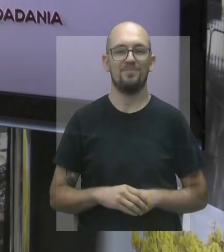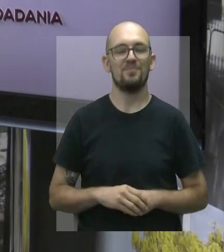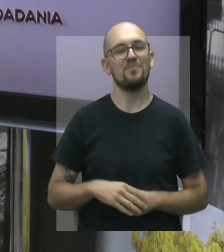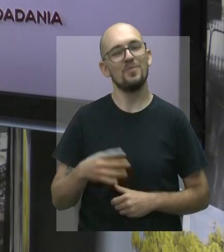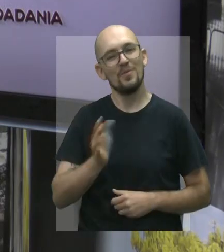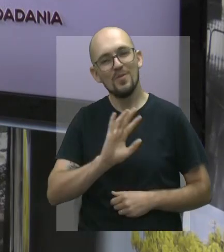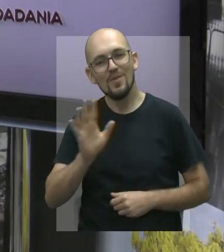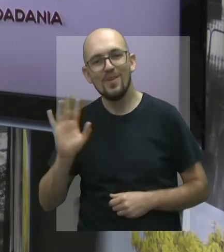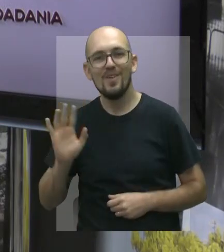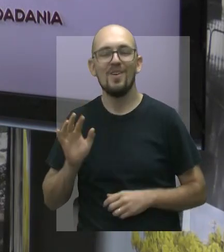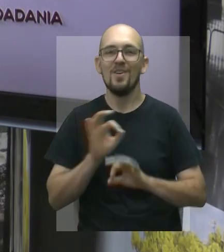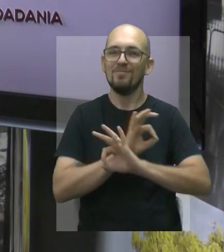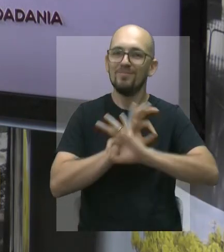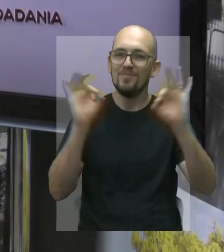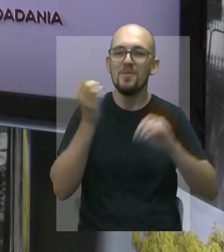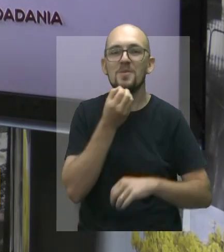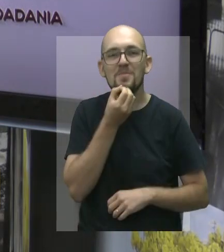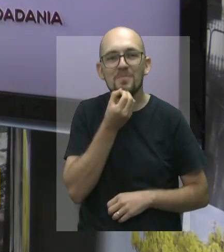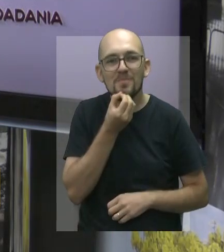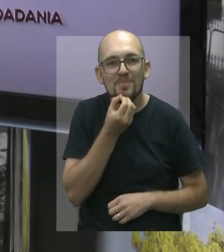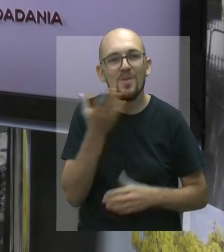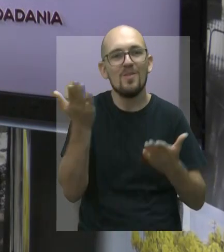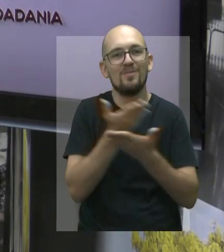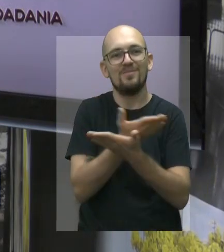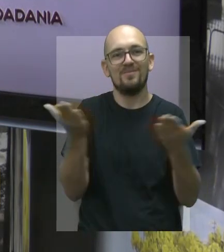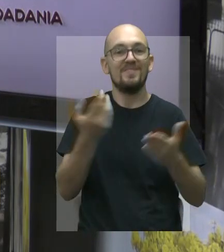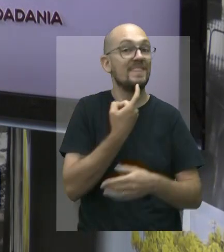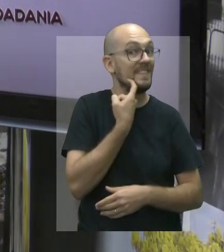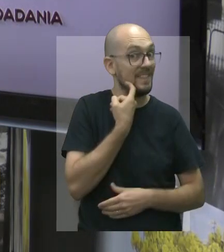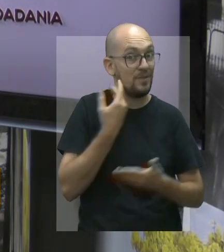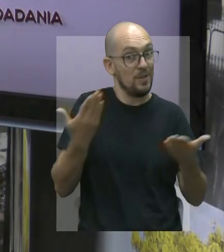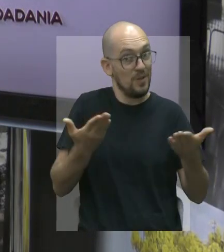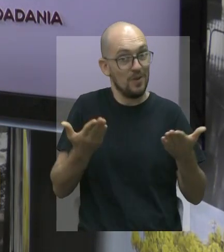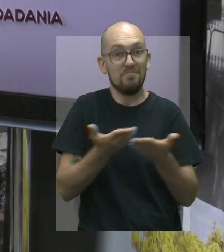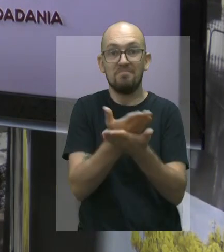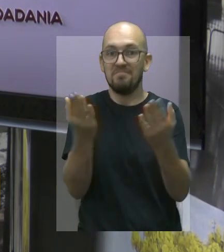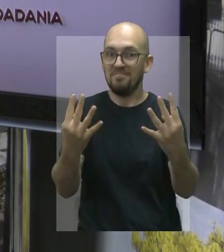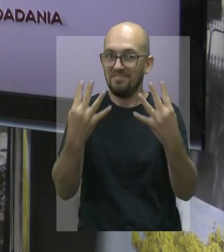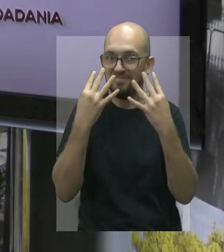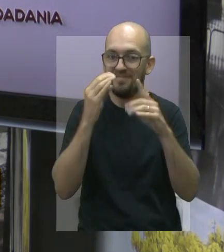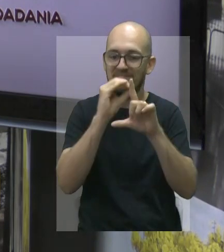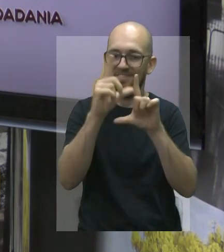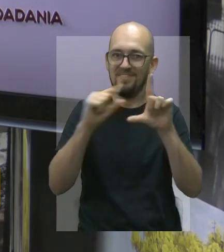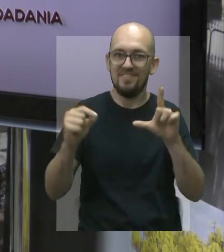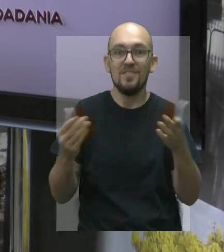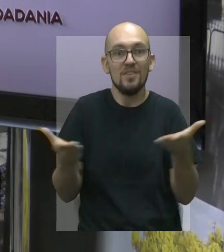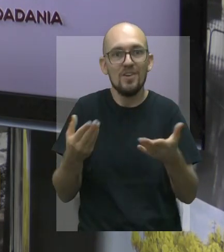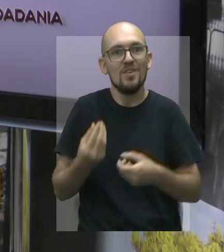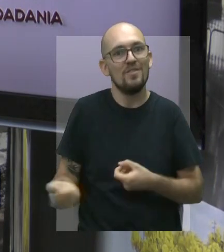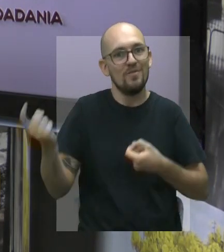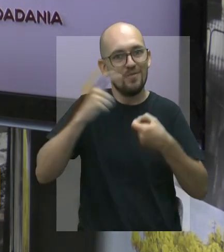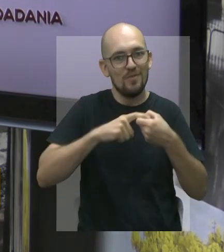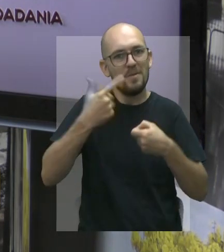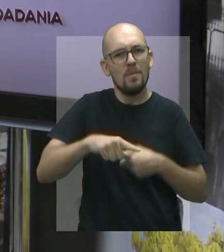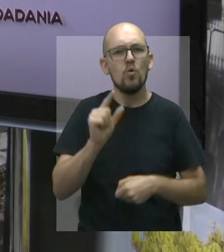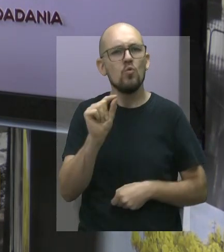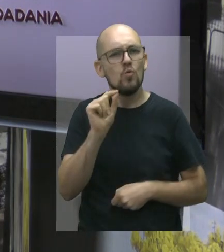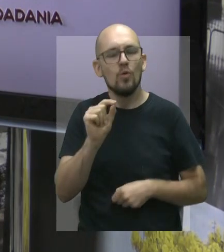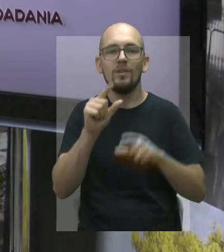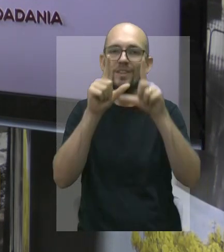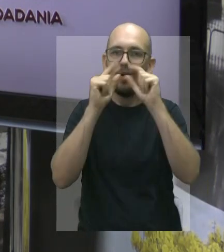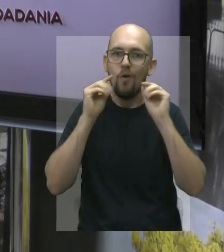Olá, uma ótima sexta-feira para você ligado na TV Câmara Jaú. Está no ar mais uma edição do programa Jaú